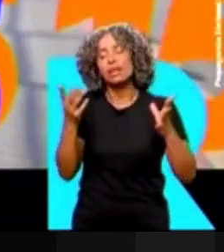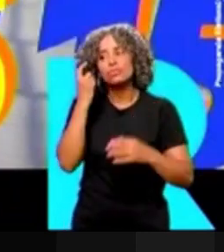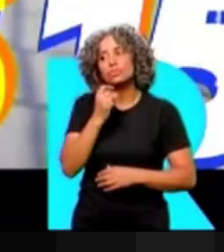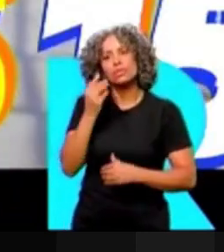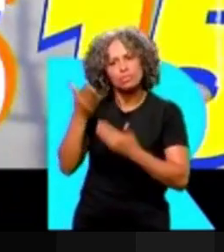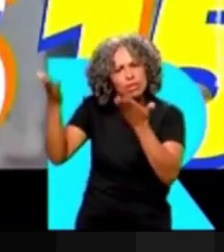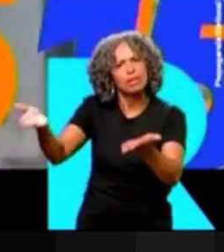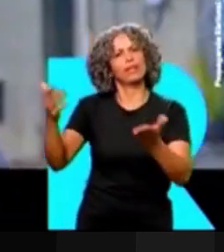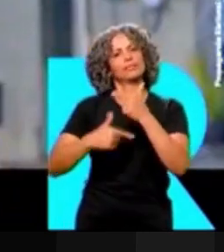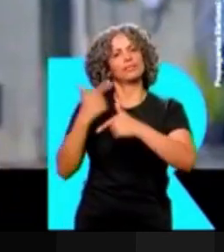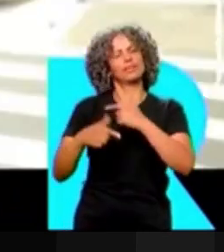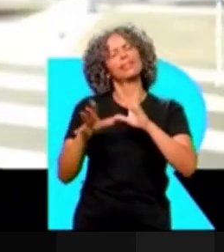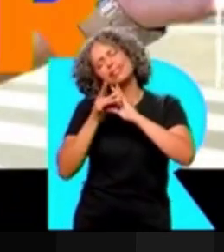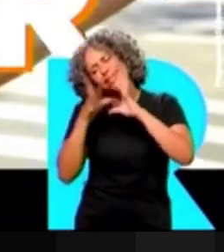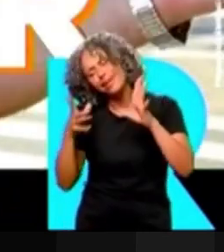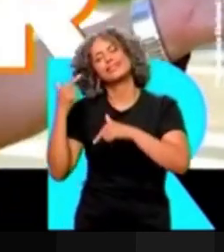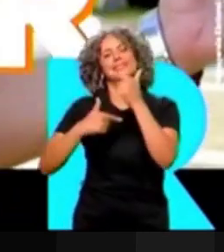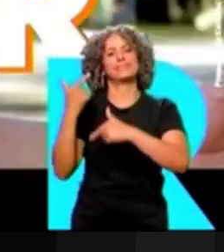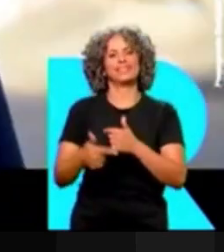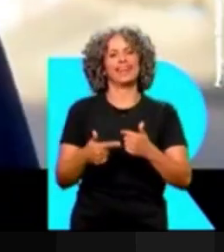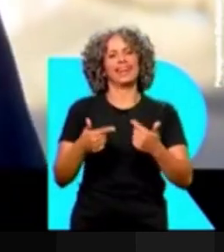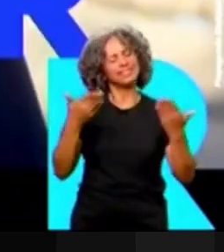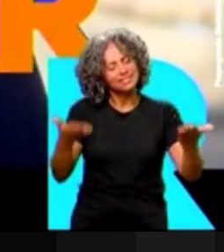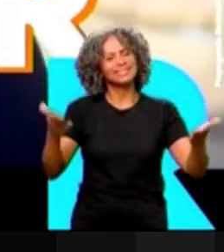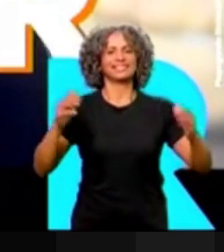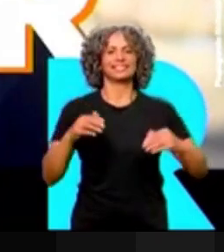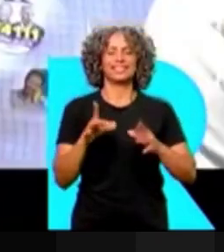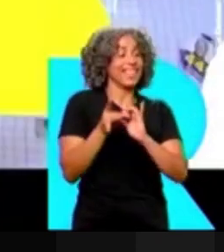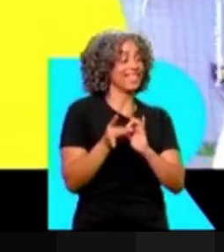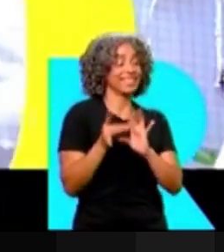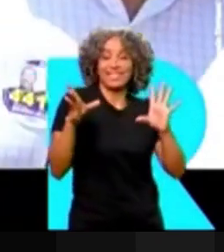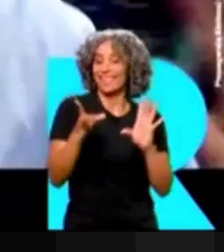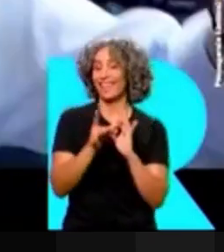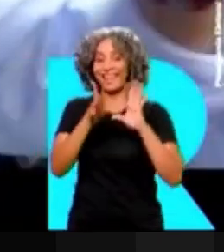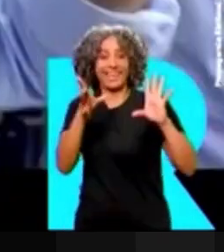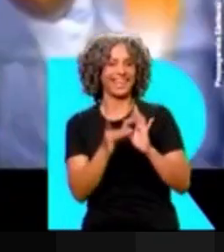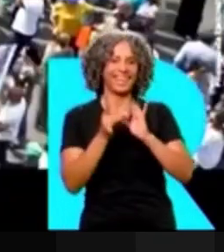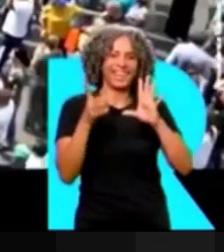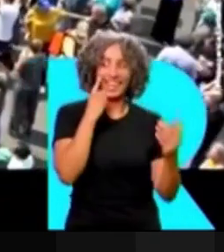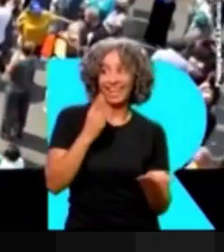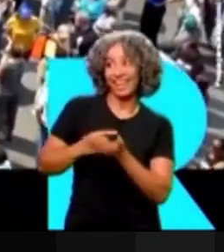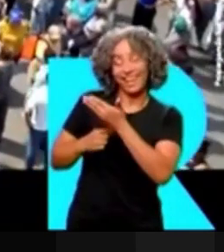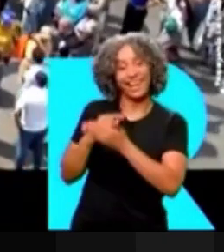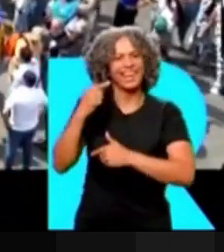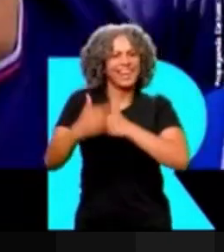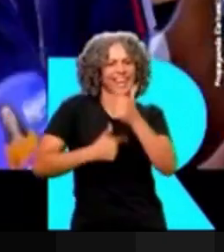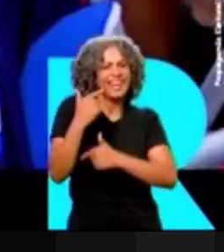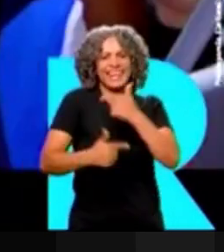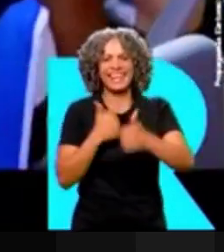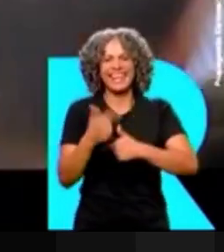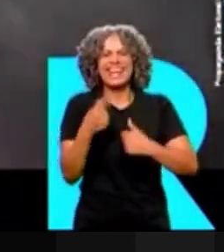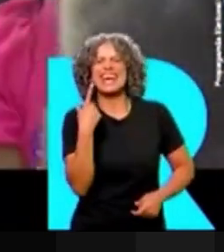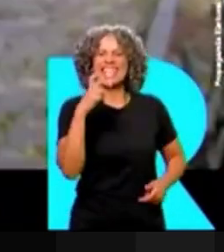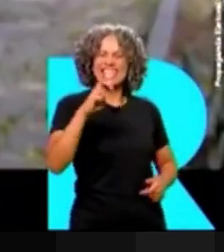Deixa o Ricardo lá. Deixa o cara lá, pô. Deixa o cara trabalhar. Deixa o cara trabalhar. Deixa o Ricardo lá. Deixa o